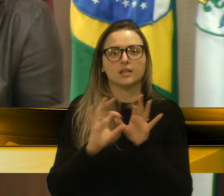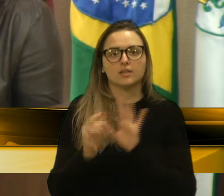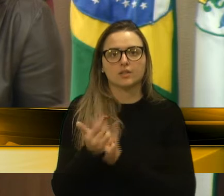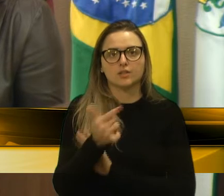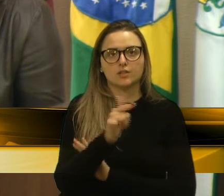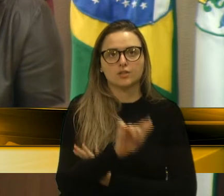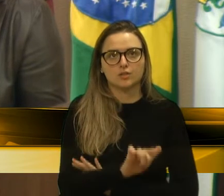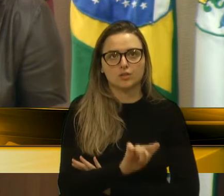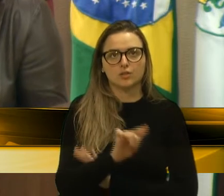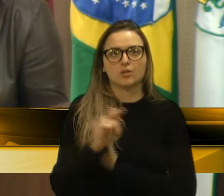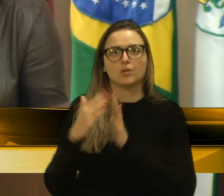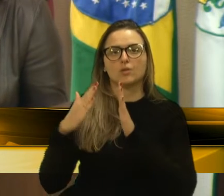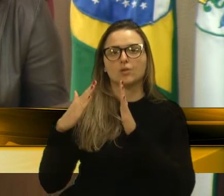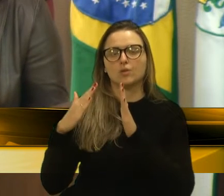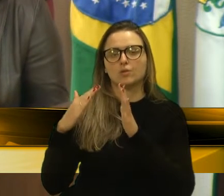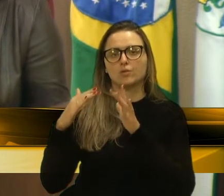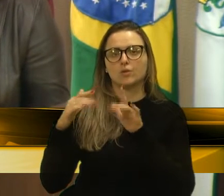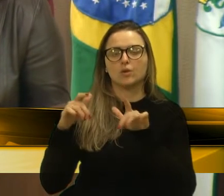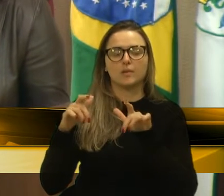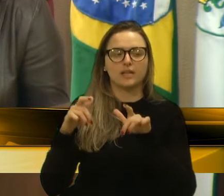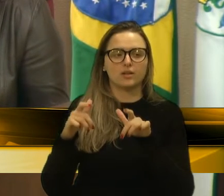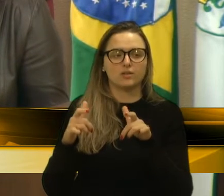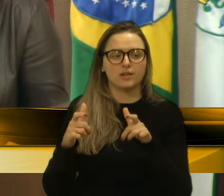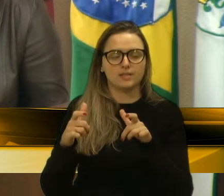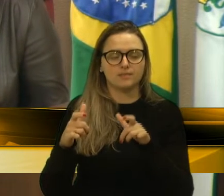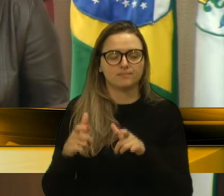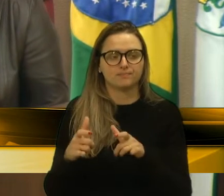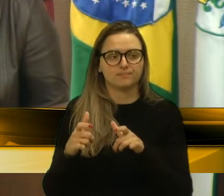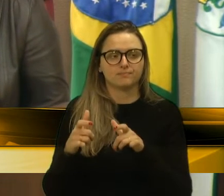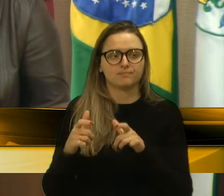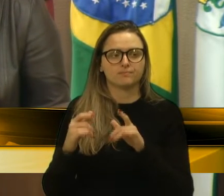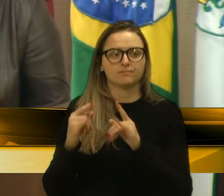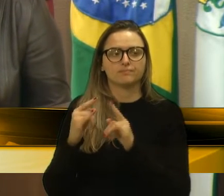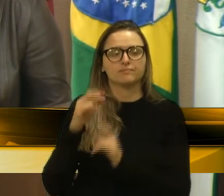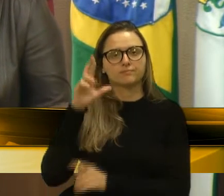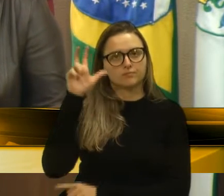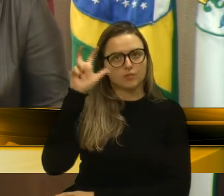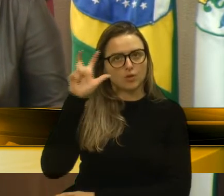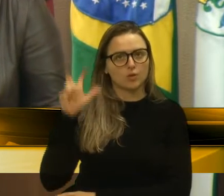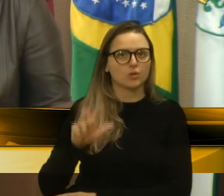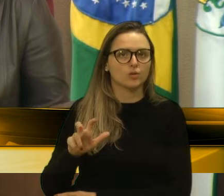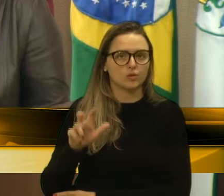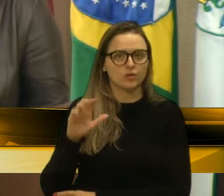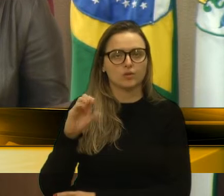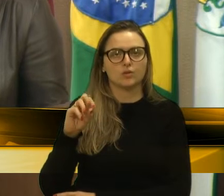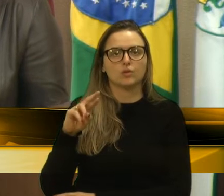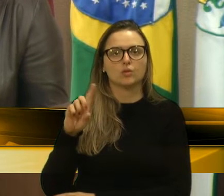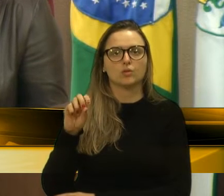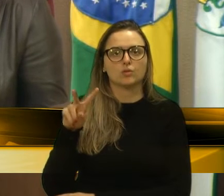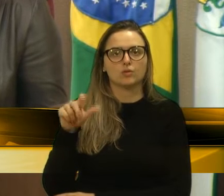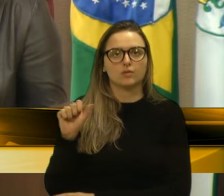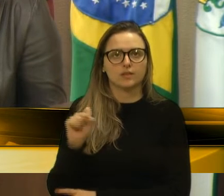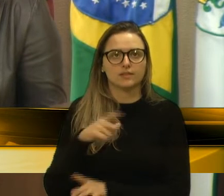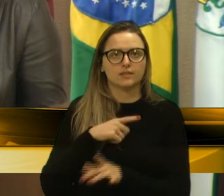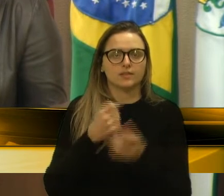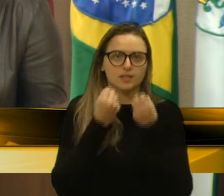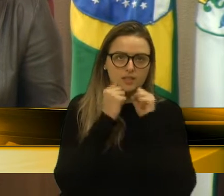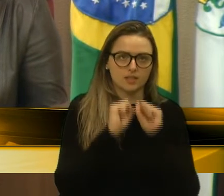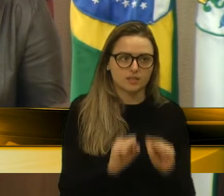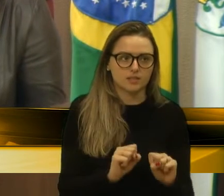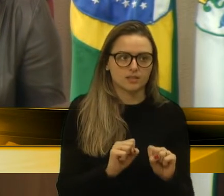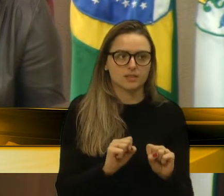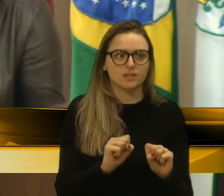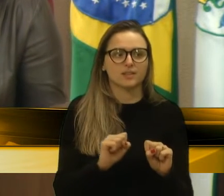Centro de Cultura Ordovás para realizar a Parada Livre, e que vai garantir a questão da Secretaria Municipal